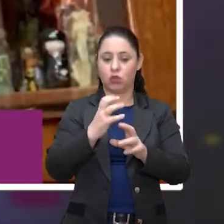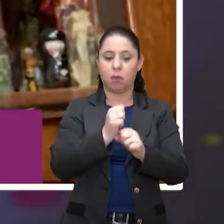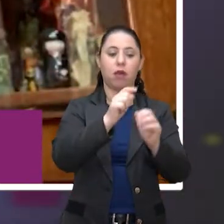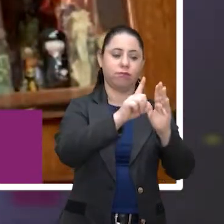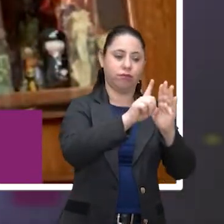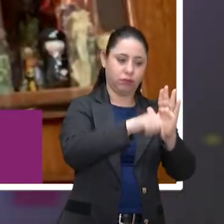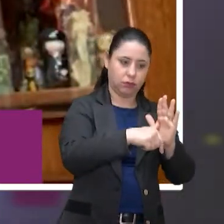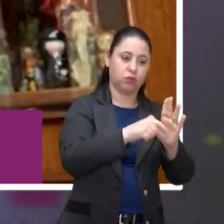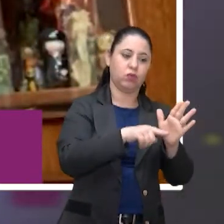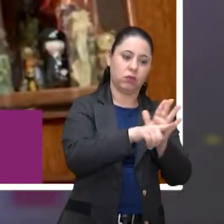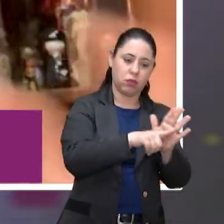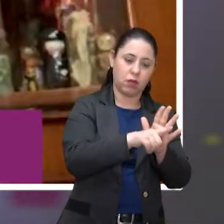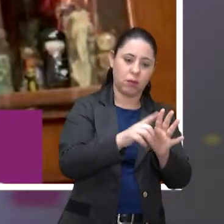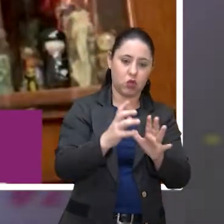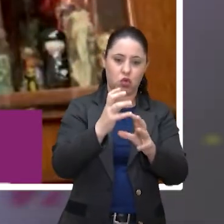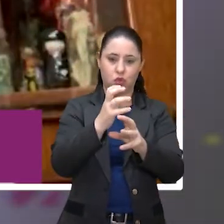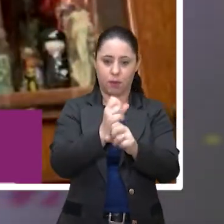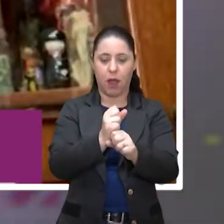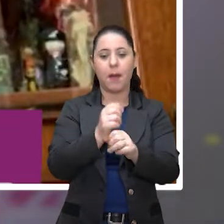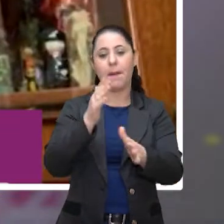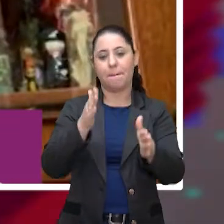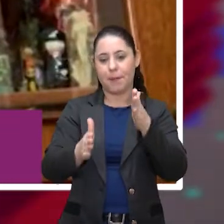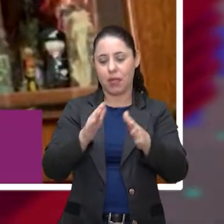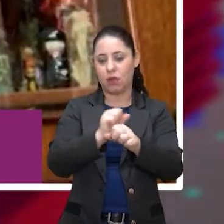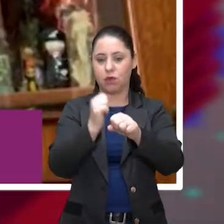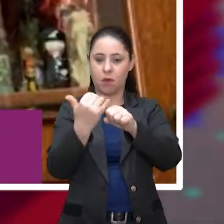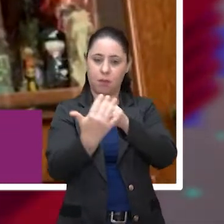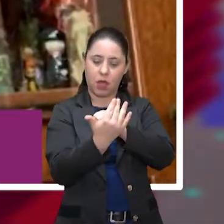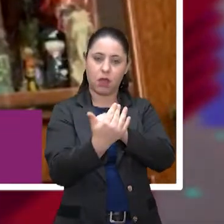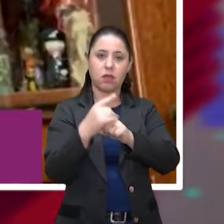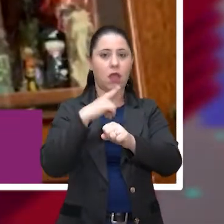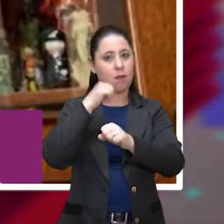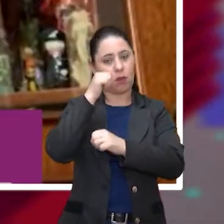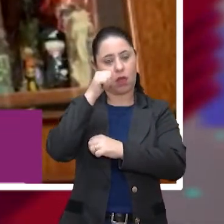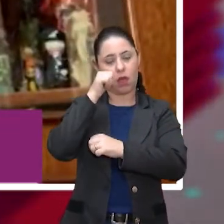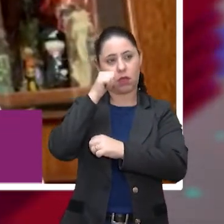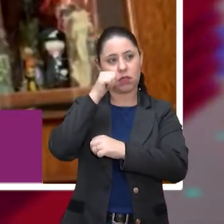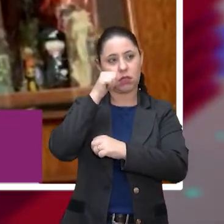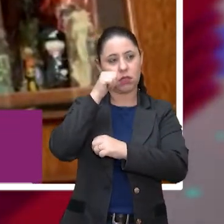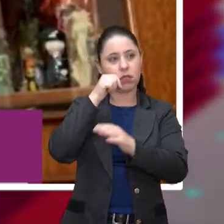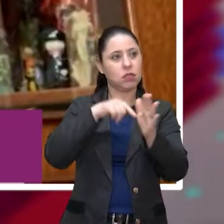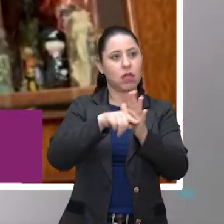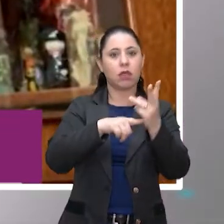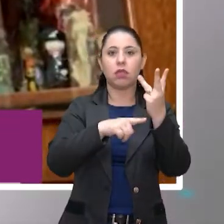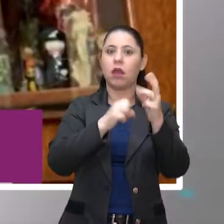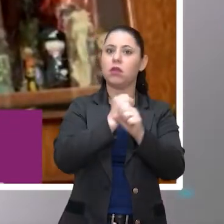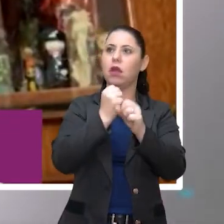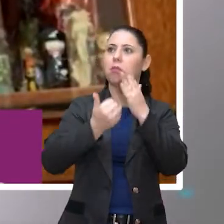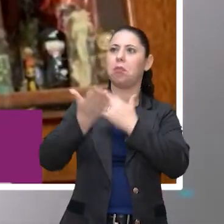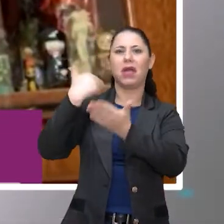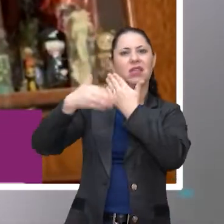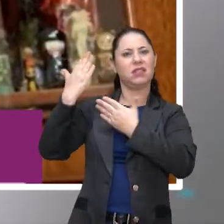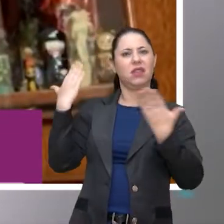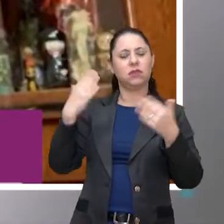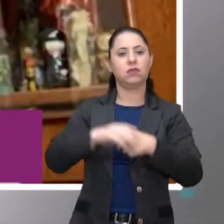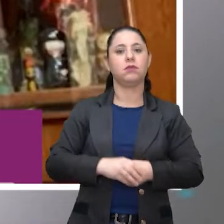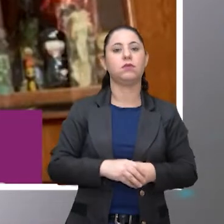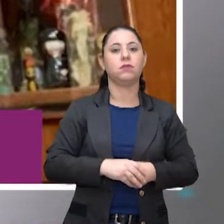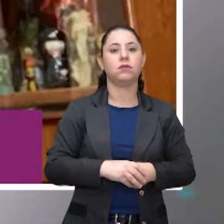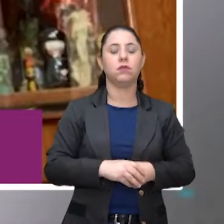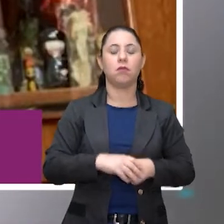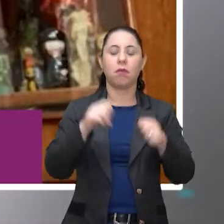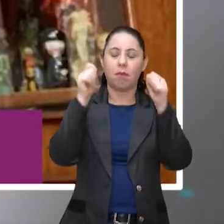somaram-se os exames atrasados junto com o período de pandemia. Tem mulheres que não têm, que têm exames há 3 anos atrás.